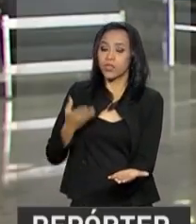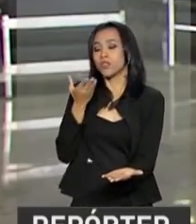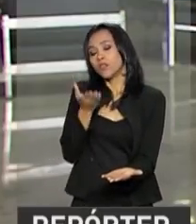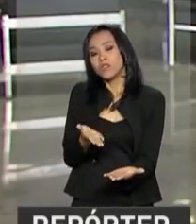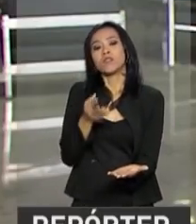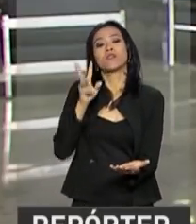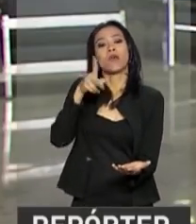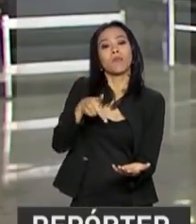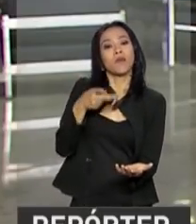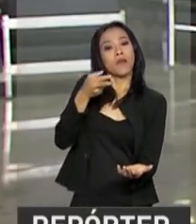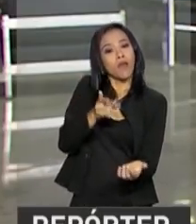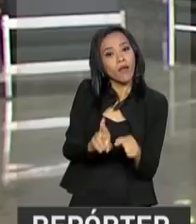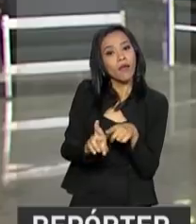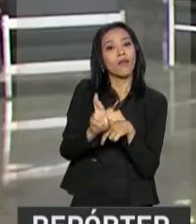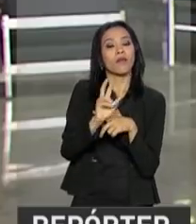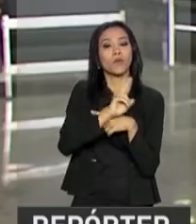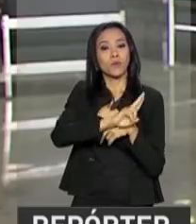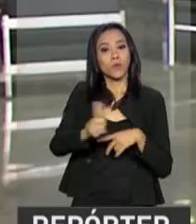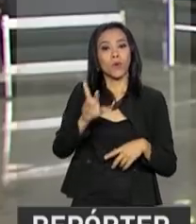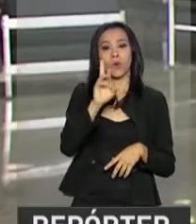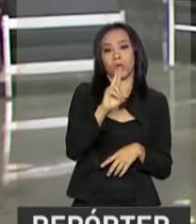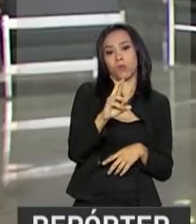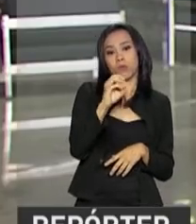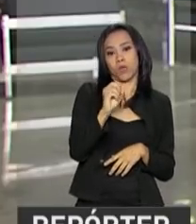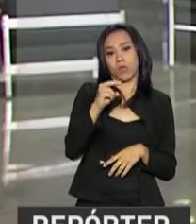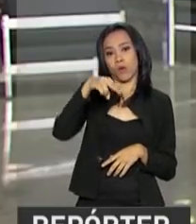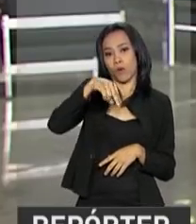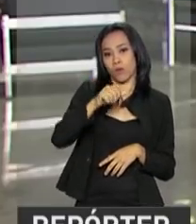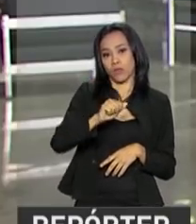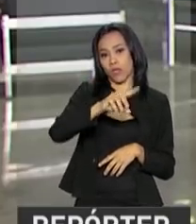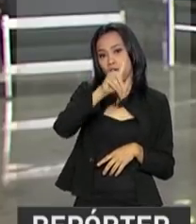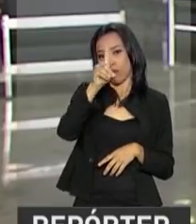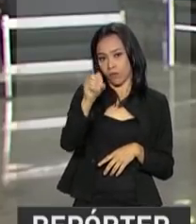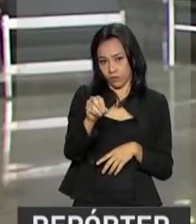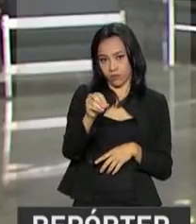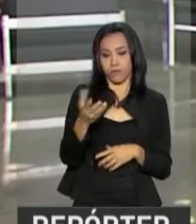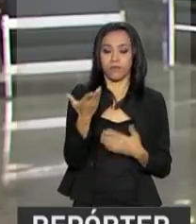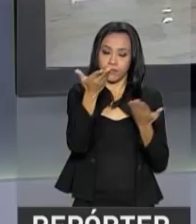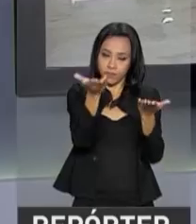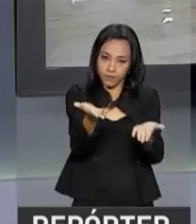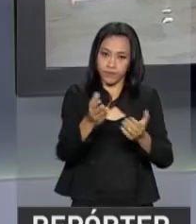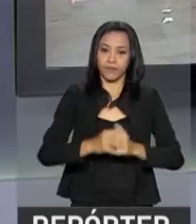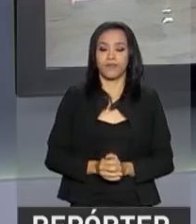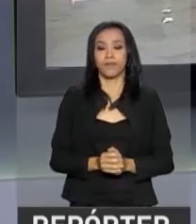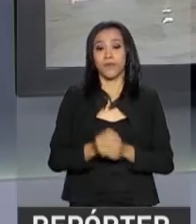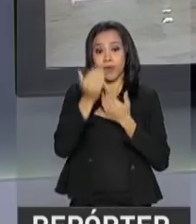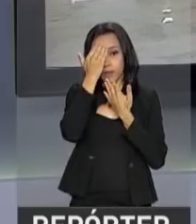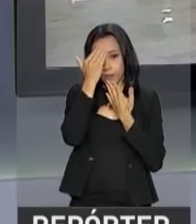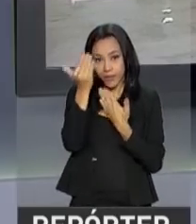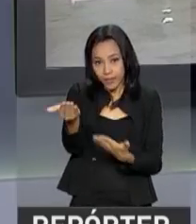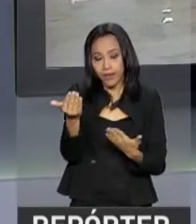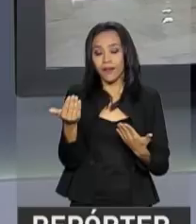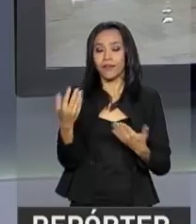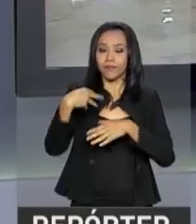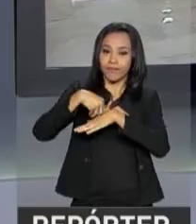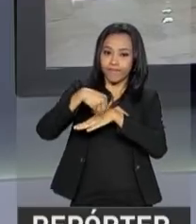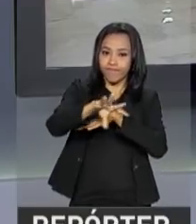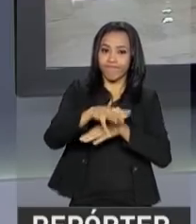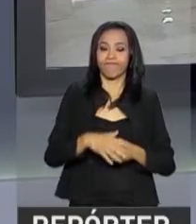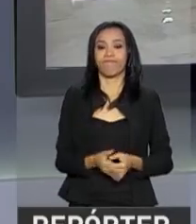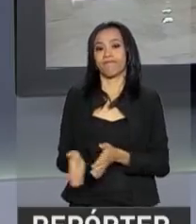geral da presidência da república ronaldo fonseca sousa é com vocês a ensa muito obrigada cleide pelas suas